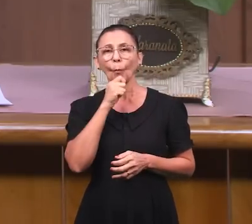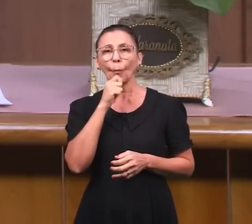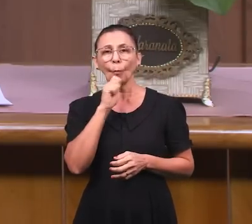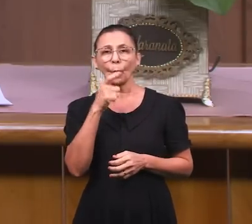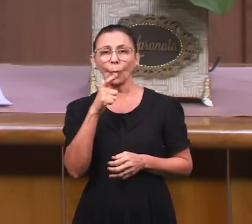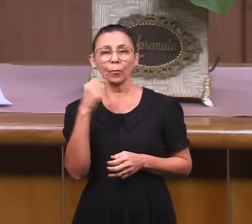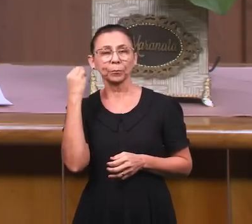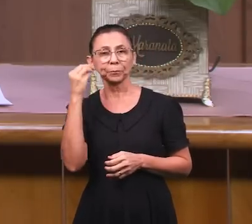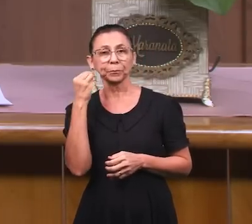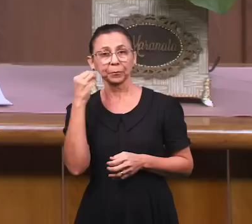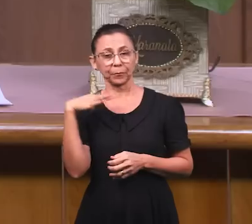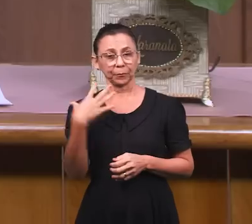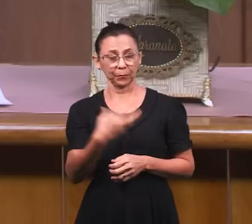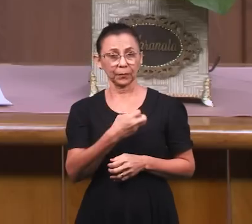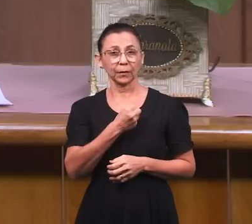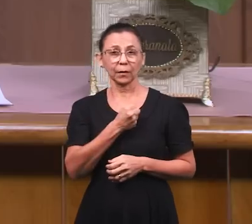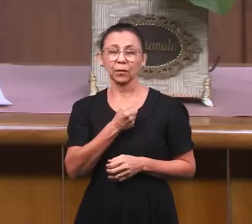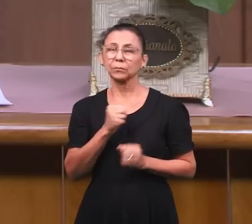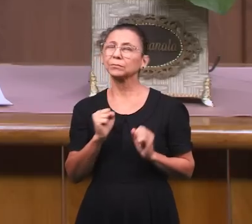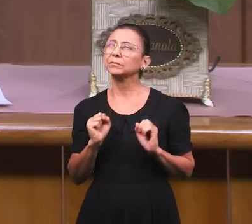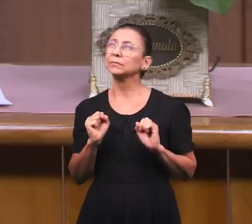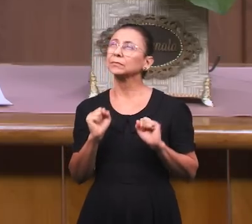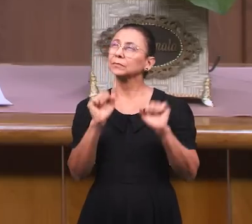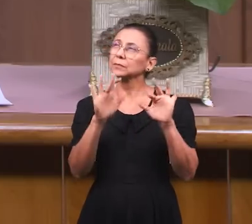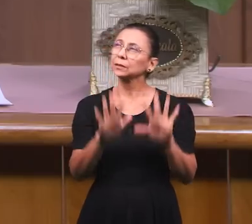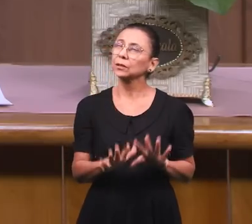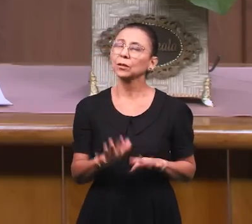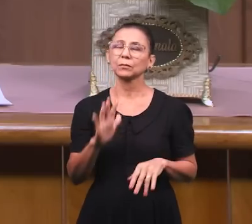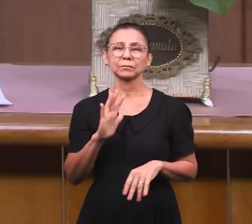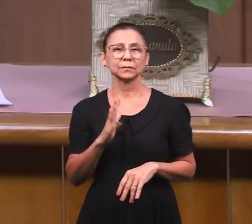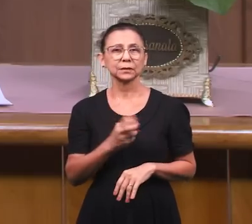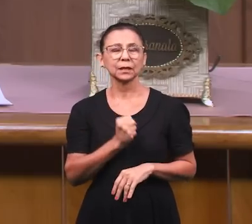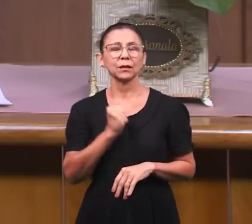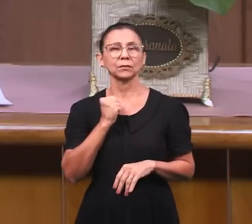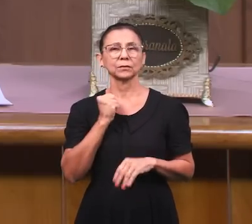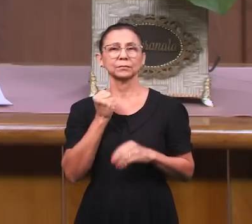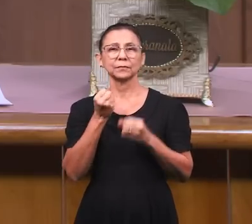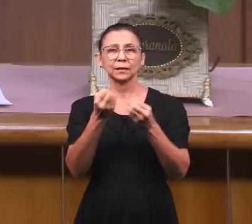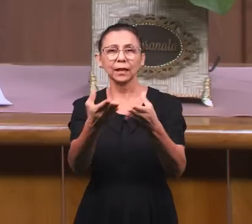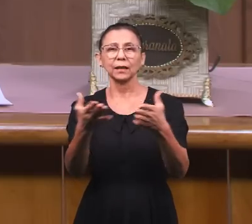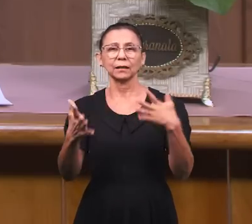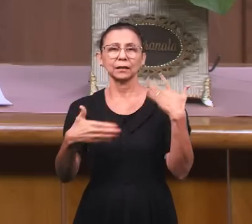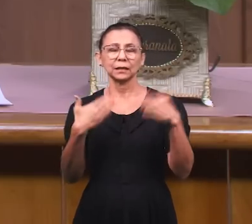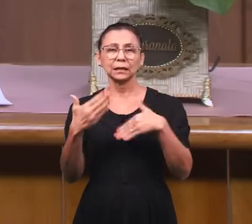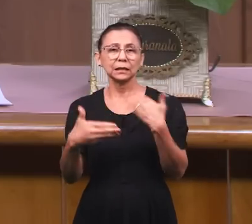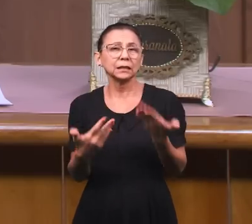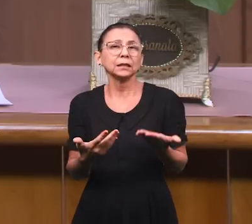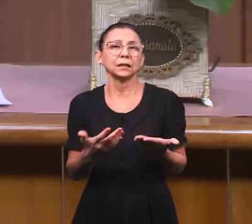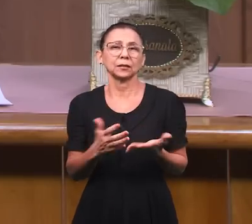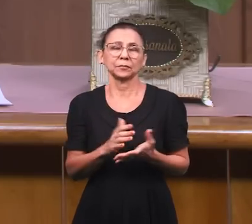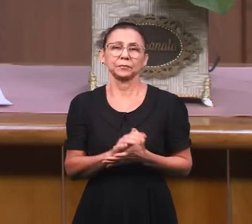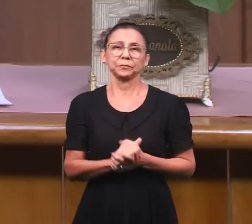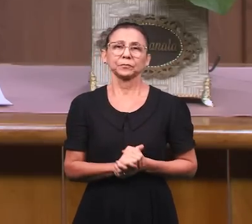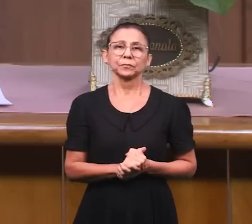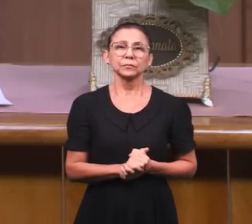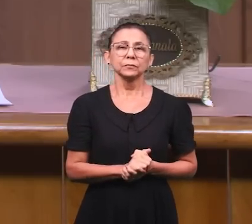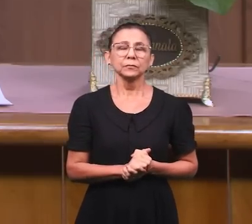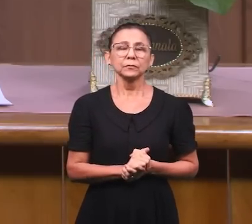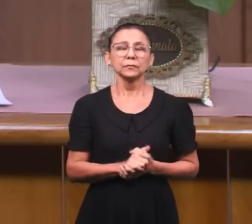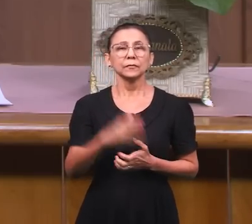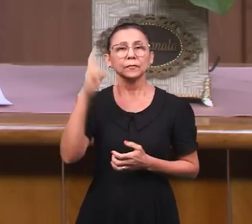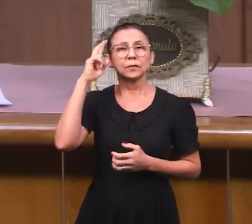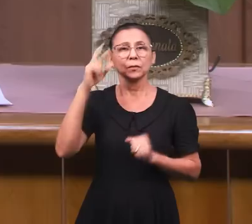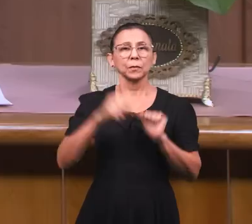uma experiência contigo, opera, Senhor, concedendo uma bênção de salvação, de alegria, de graça, e que possam